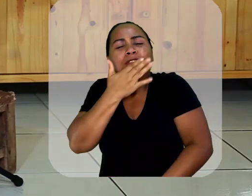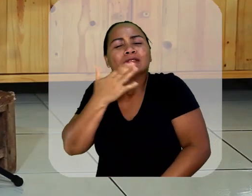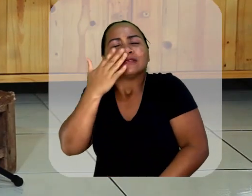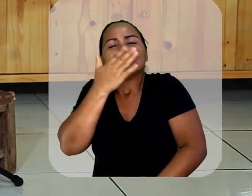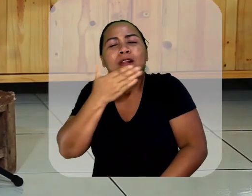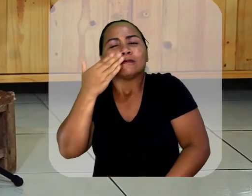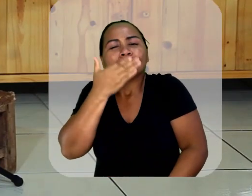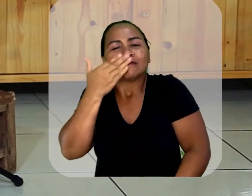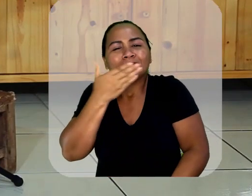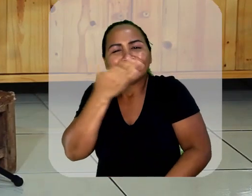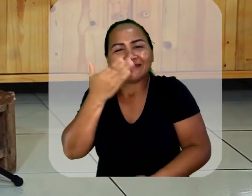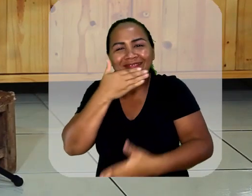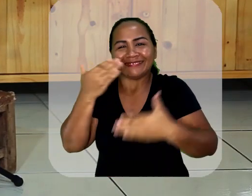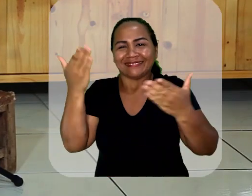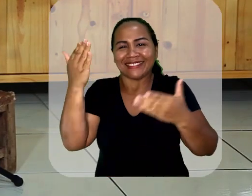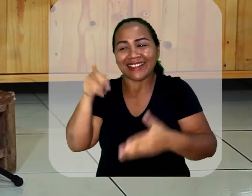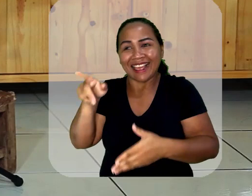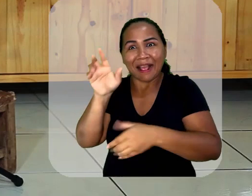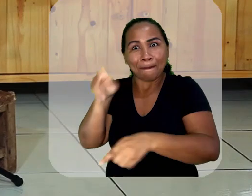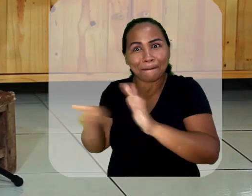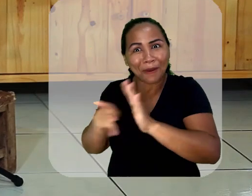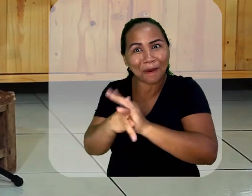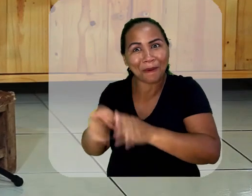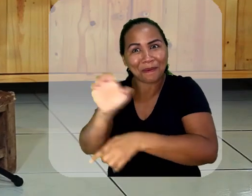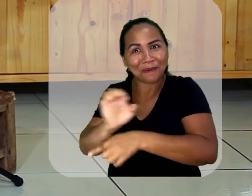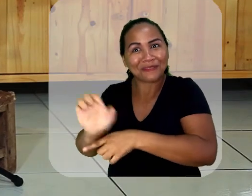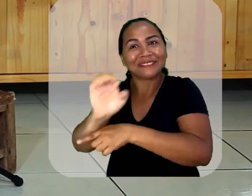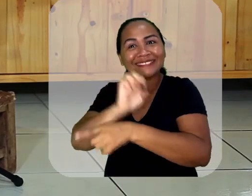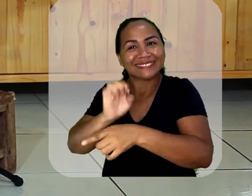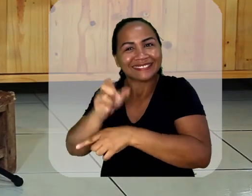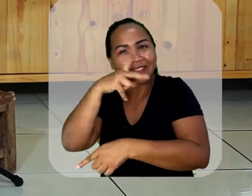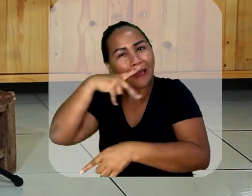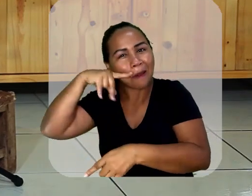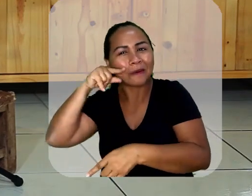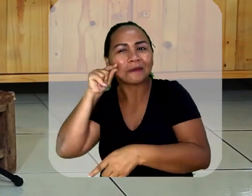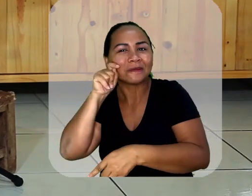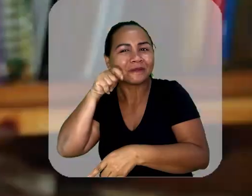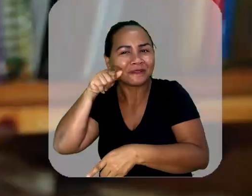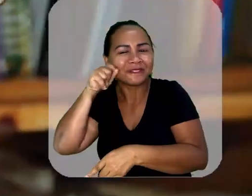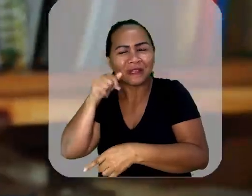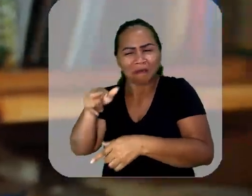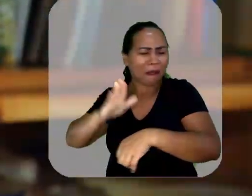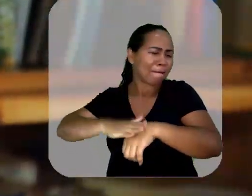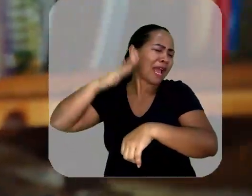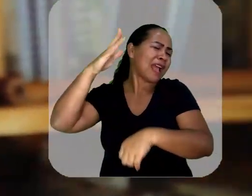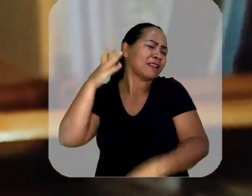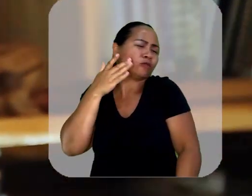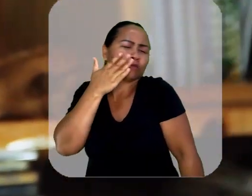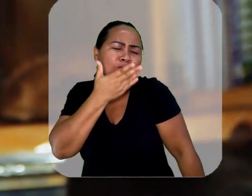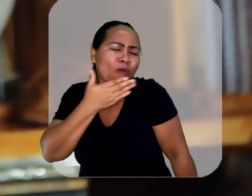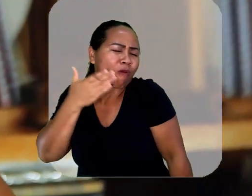arrapadurado da nação alagoana. Tu és o mais doce da cana,